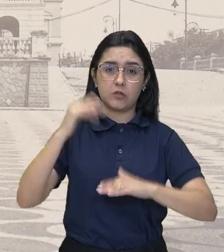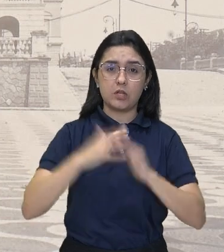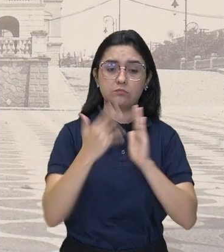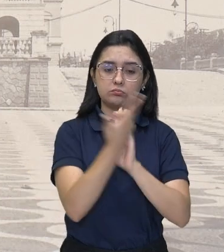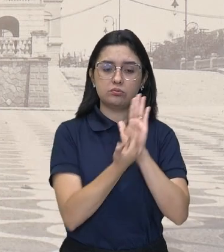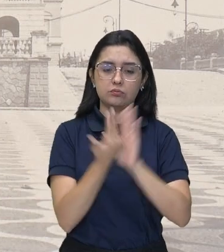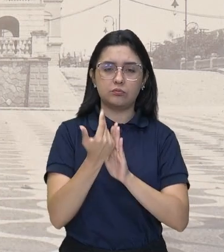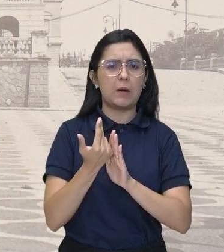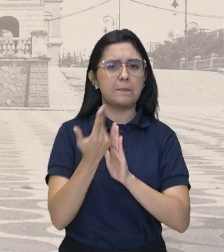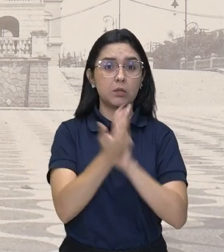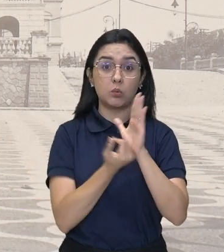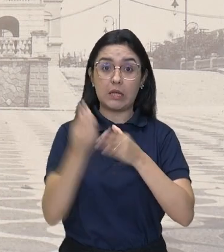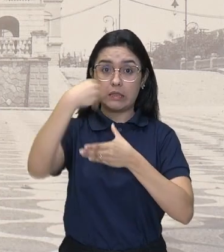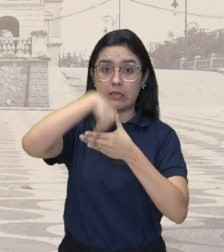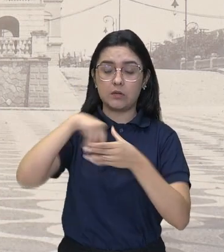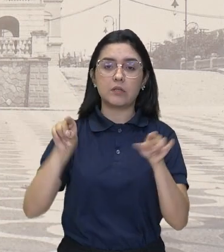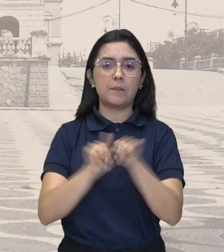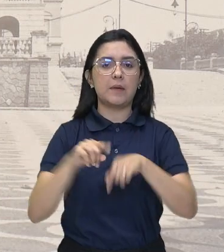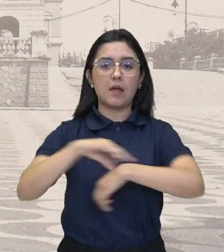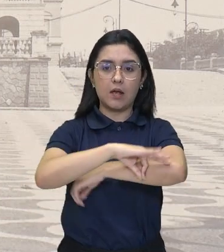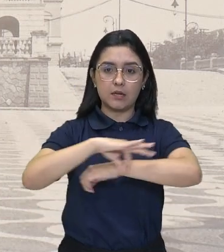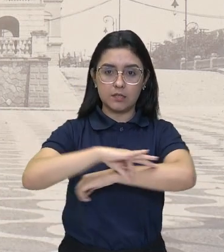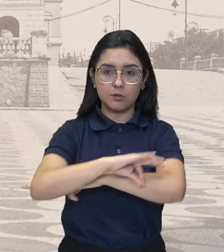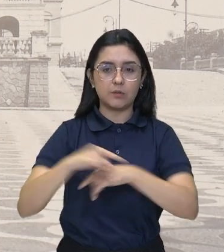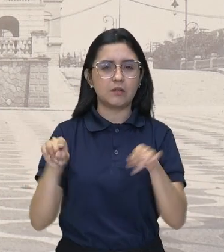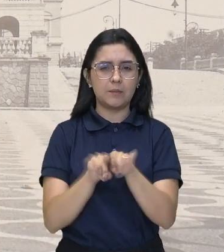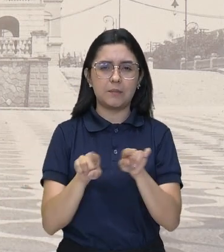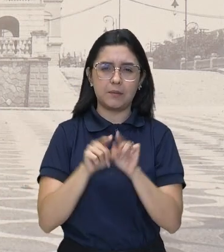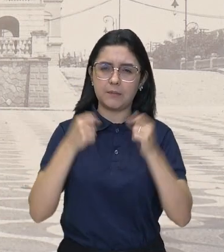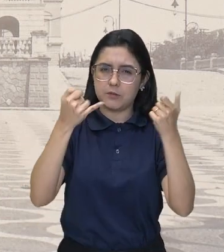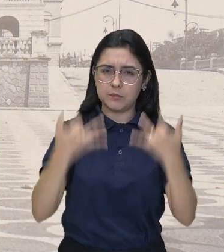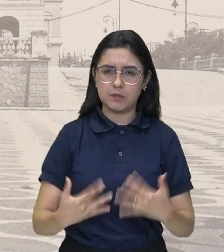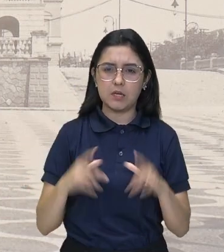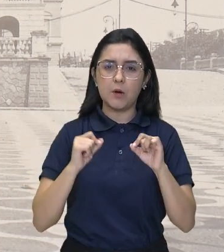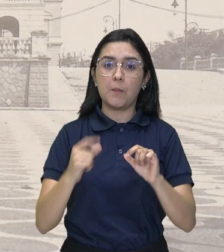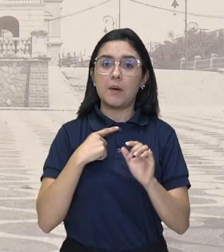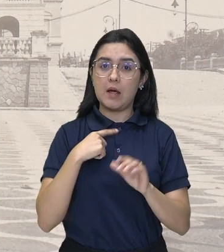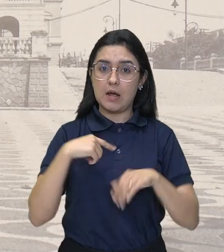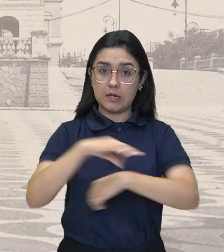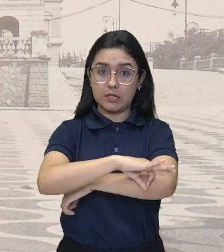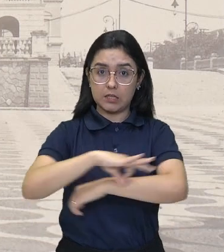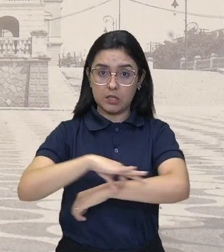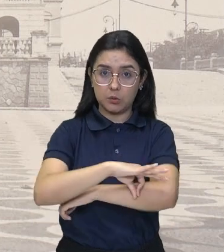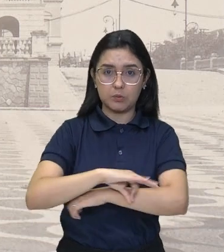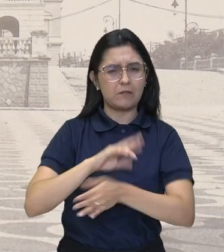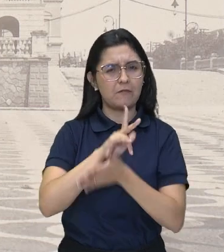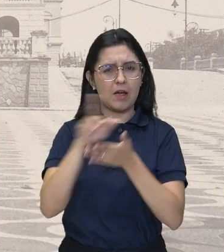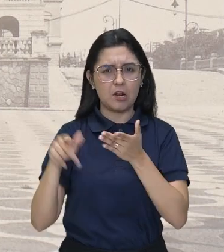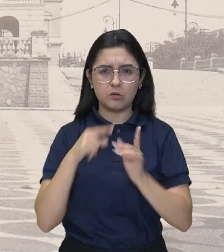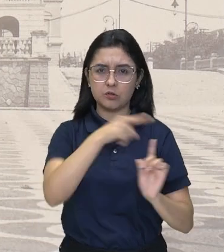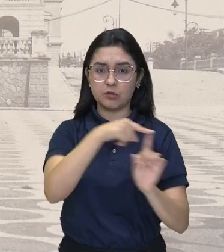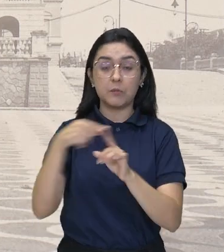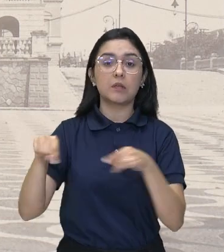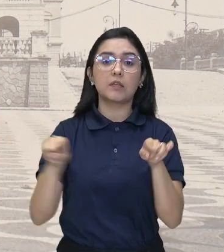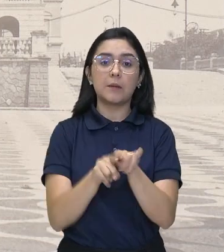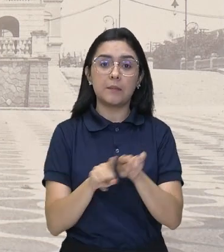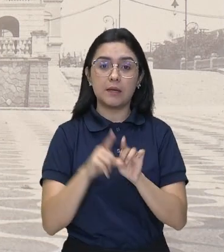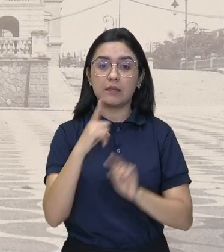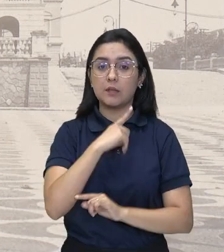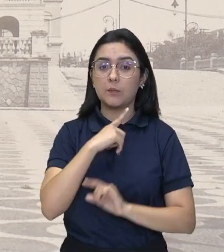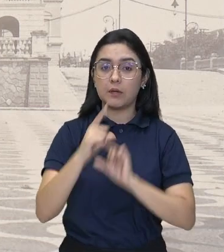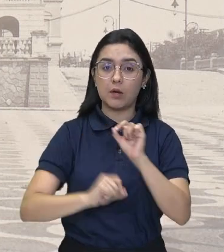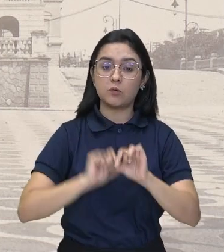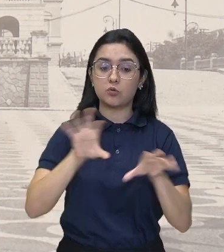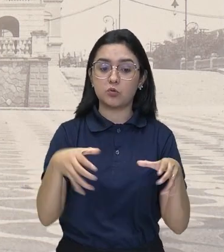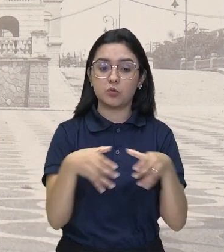desse teatro, a própria arquitetura, como eu falei, uma arquitetura eclética, mas existem os grupos que